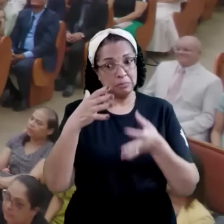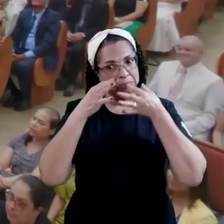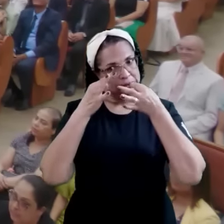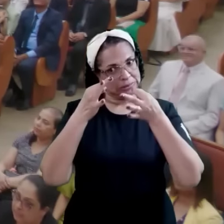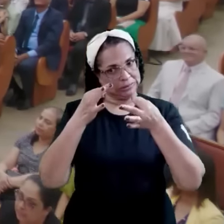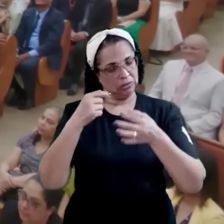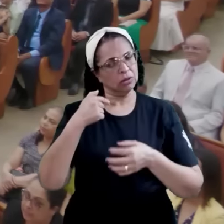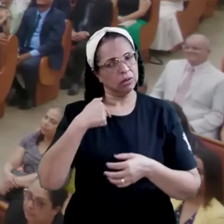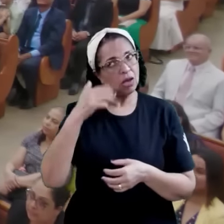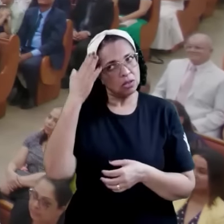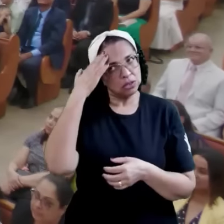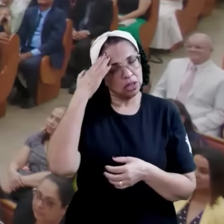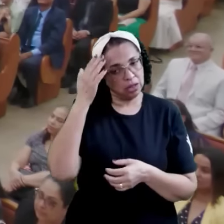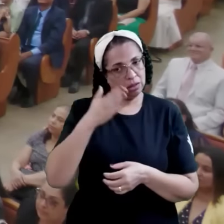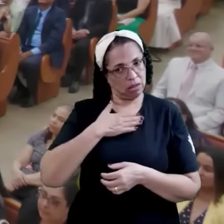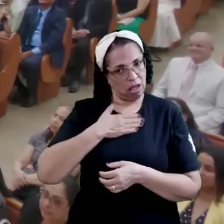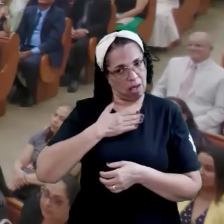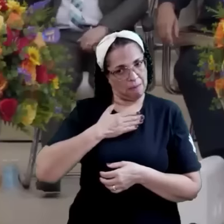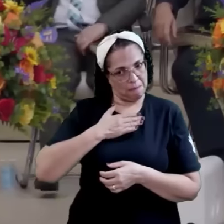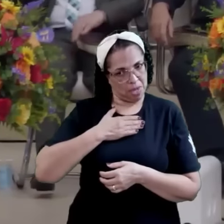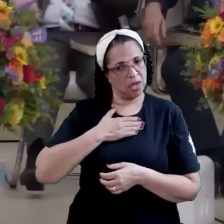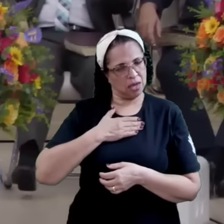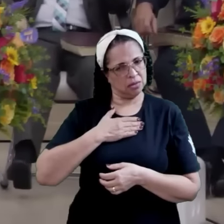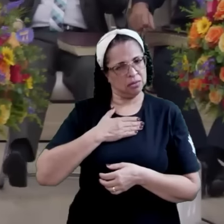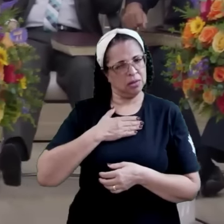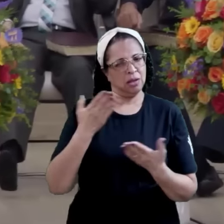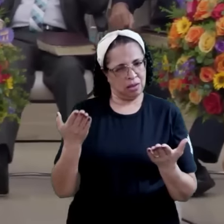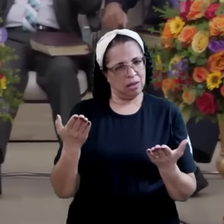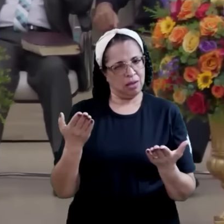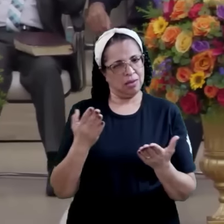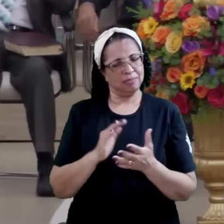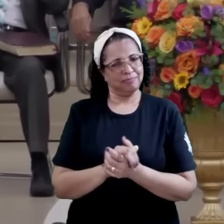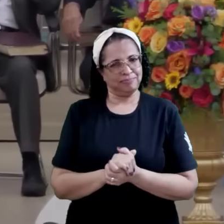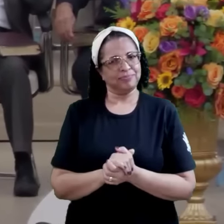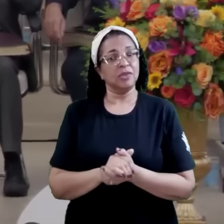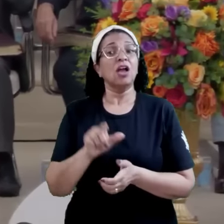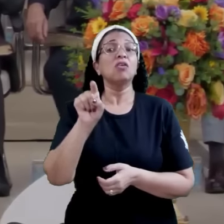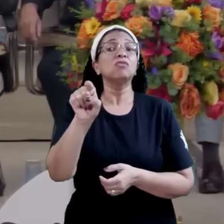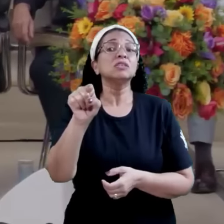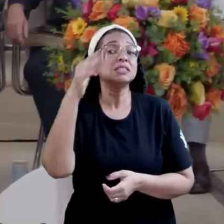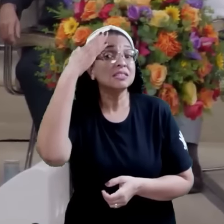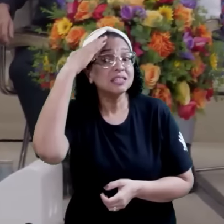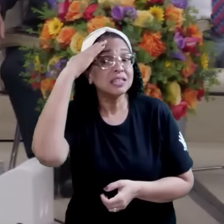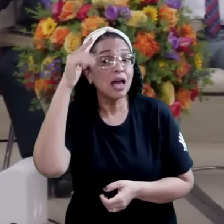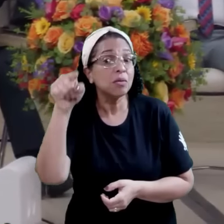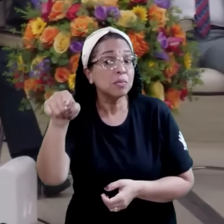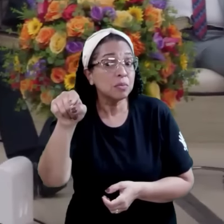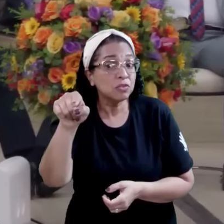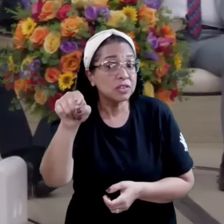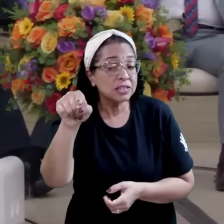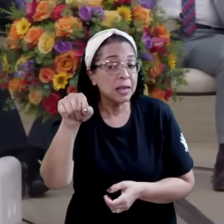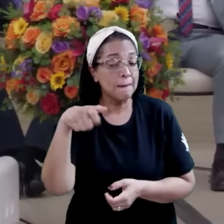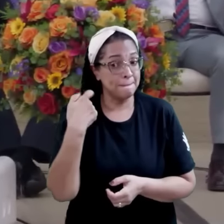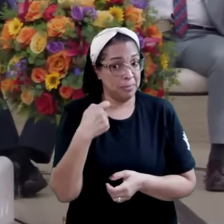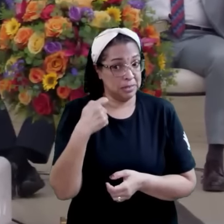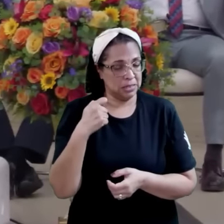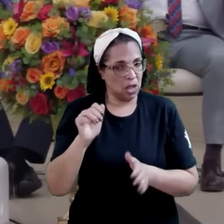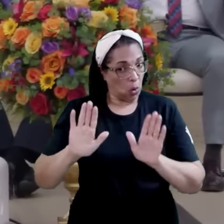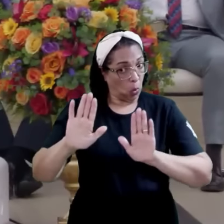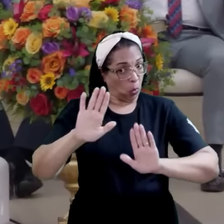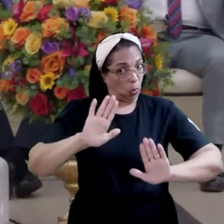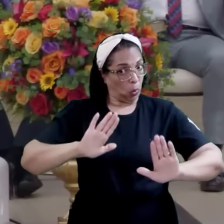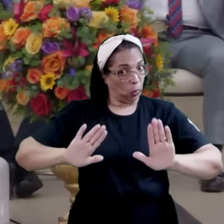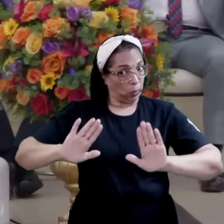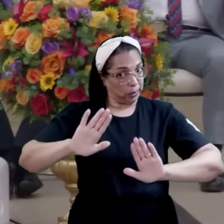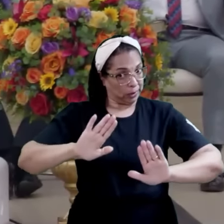minha eu sei qual é a área frágil da minha vida Você sabe qual que é a sua uma vez Ouvi uma frase da boca do pastor Israel